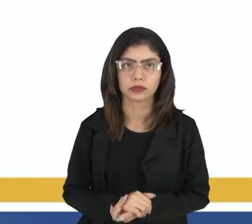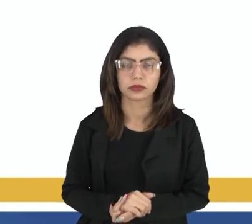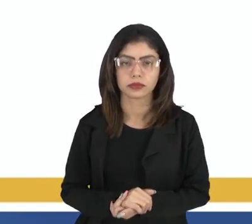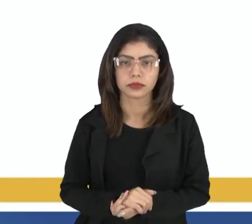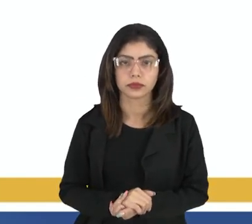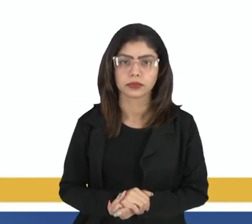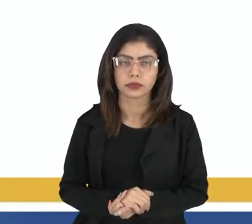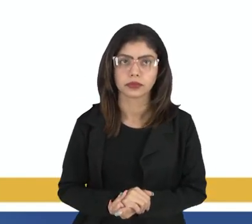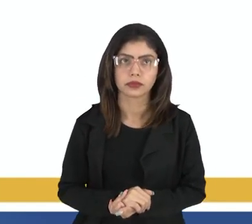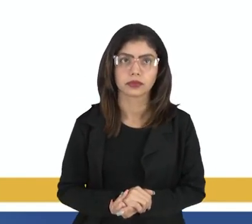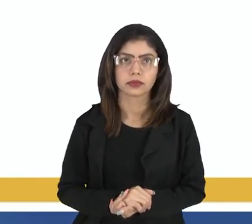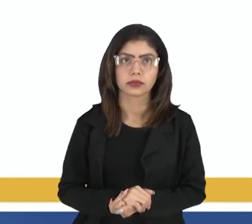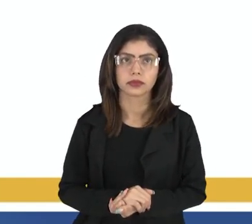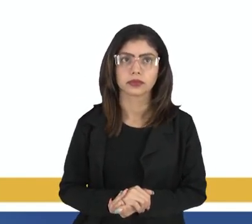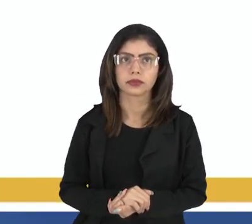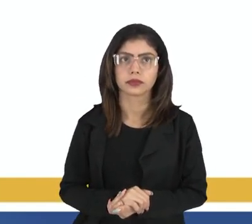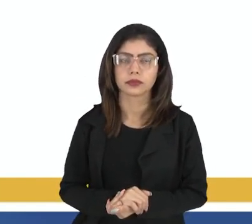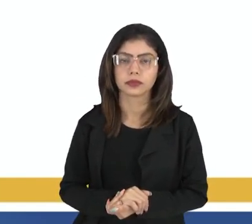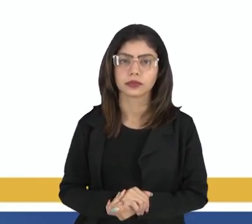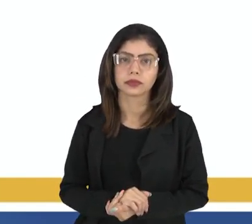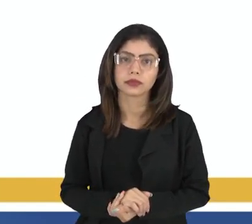vezes 180.